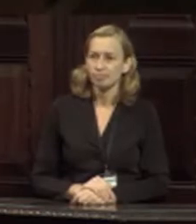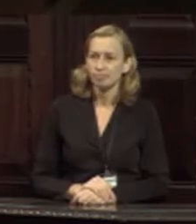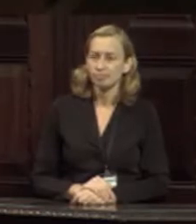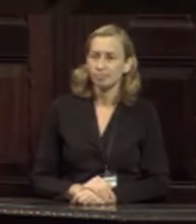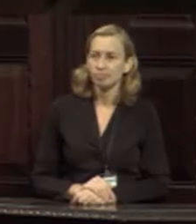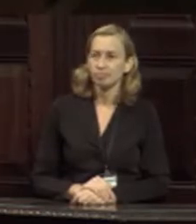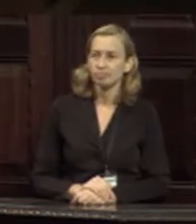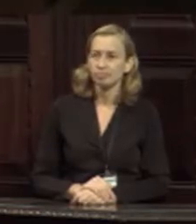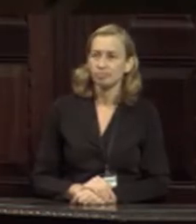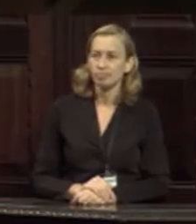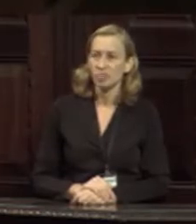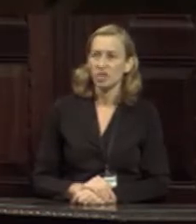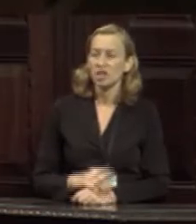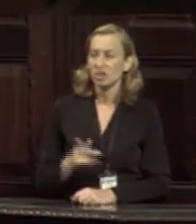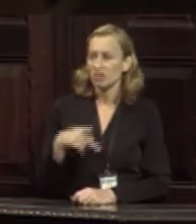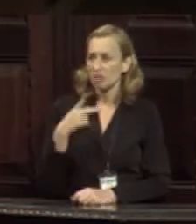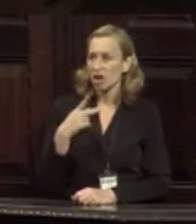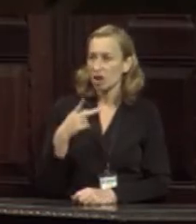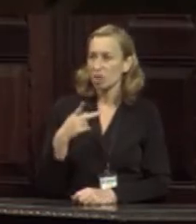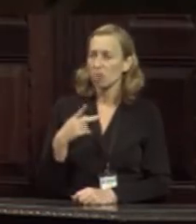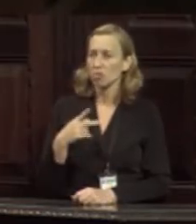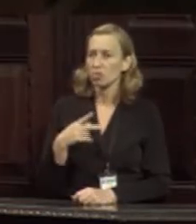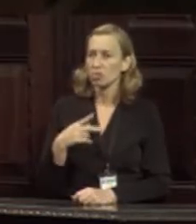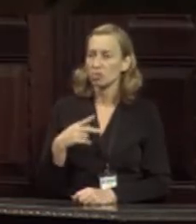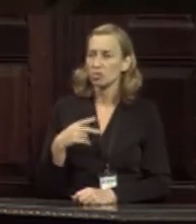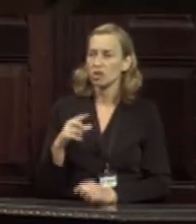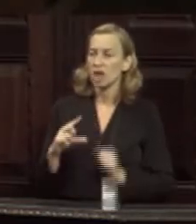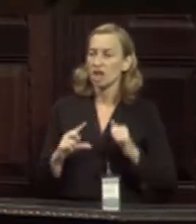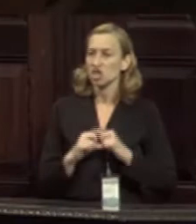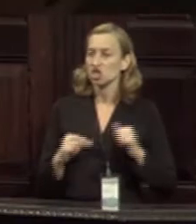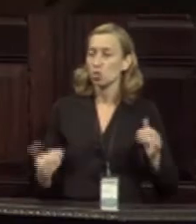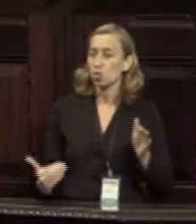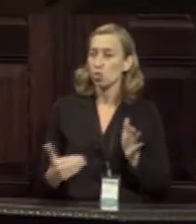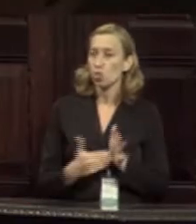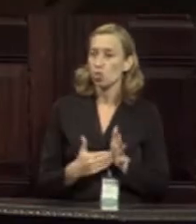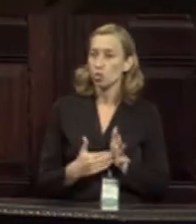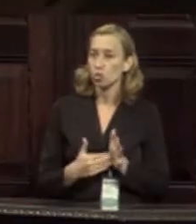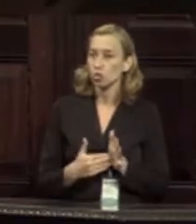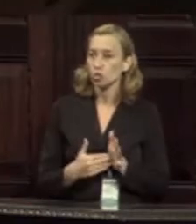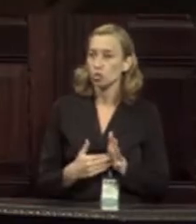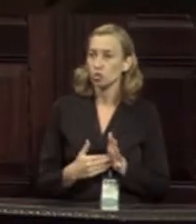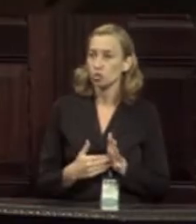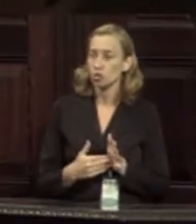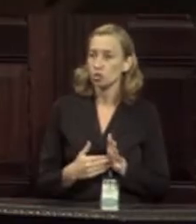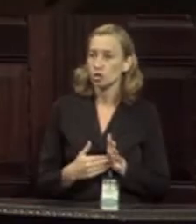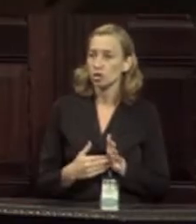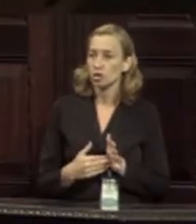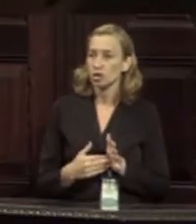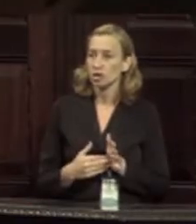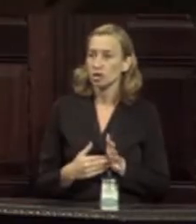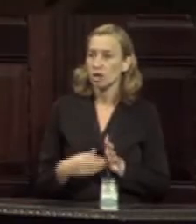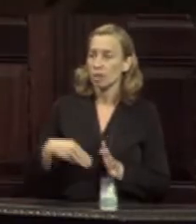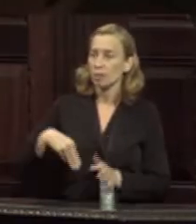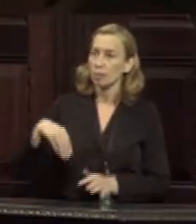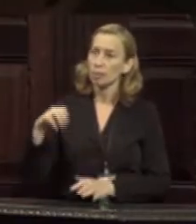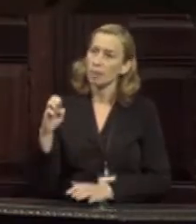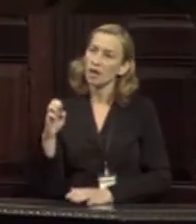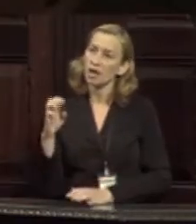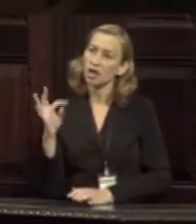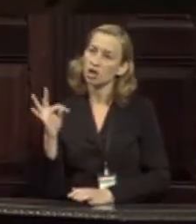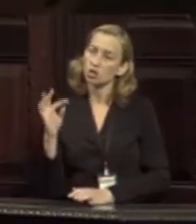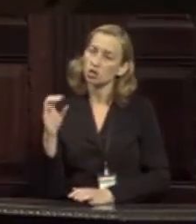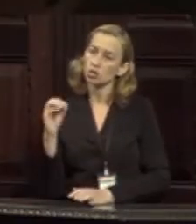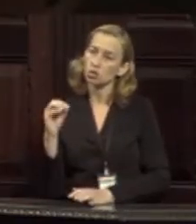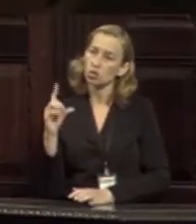petroleiras. Ele botou lá, como um artigo último, que a transição da metodologia nova para